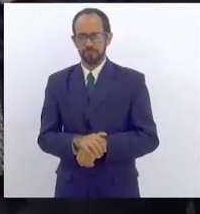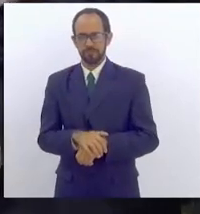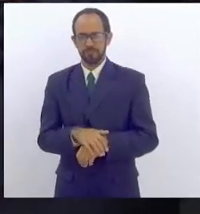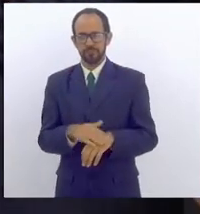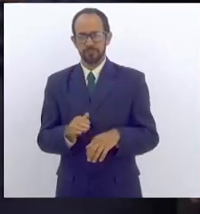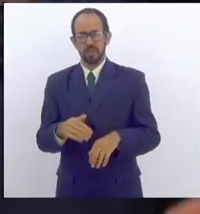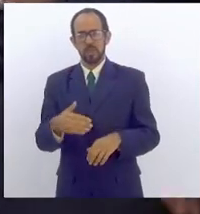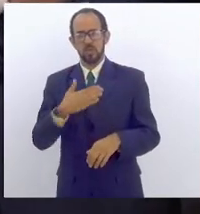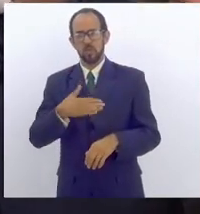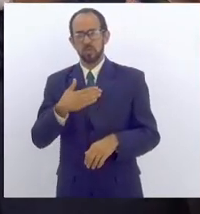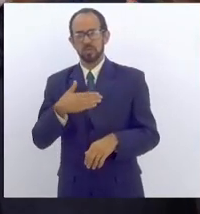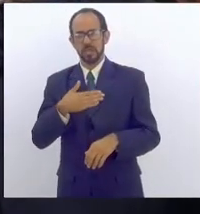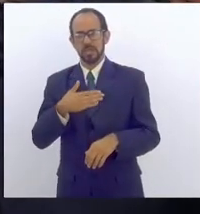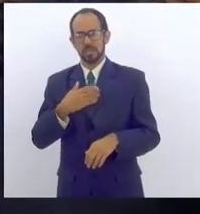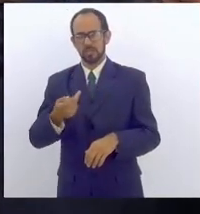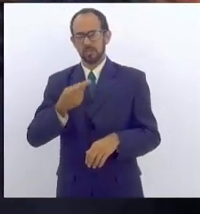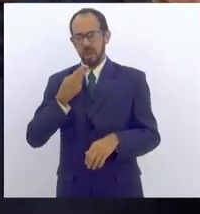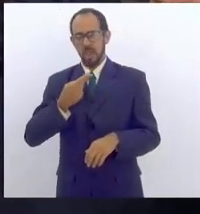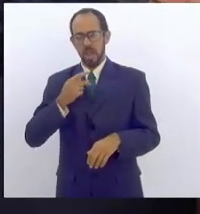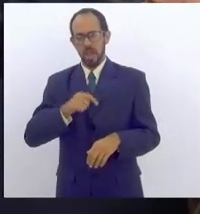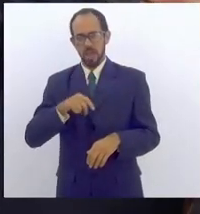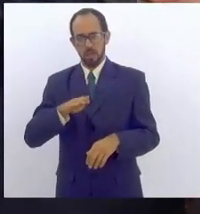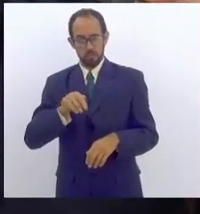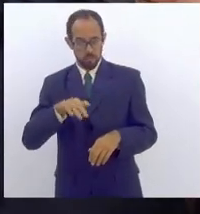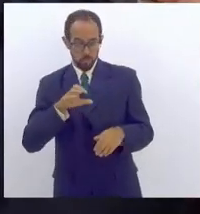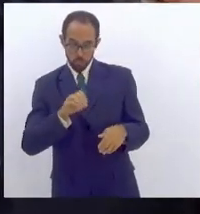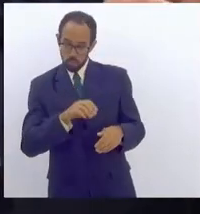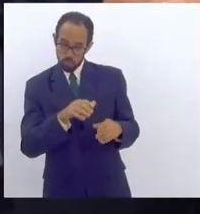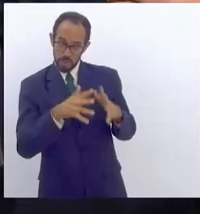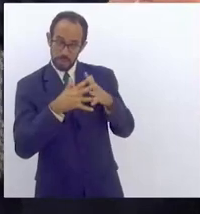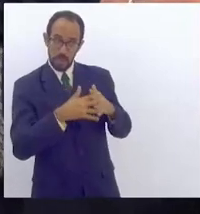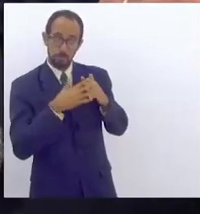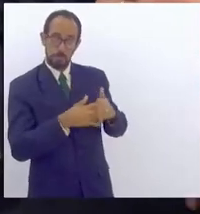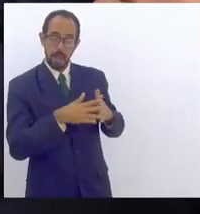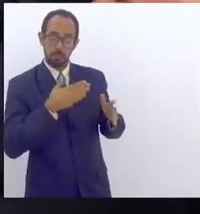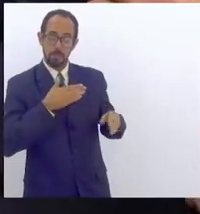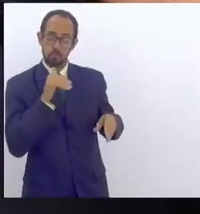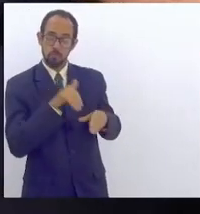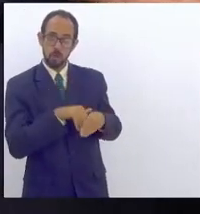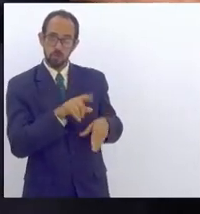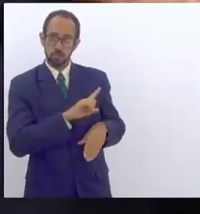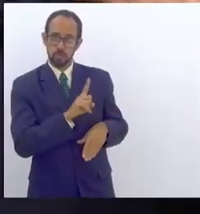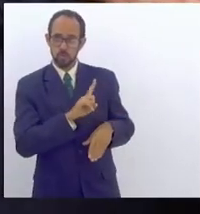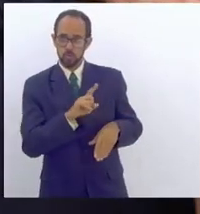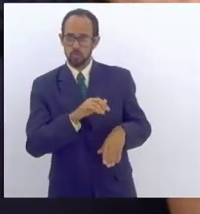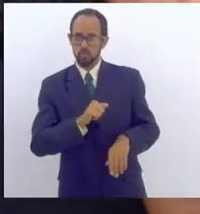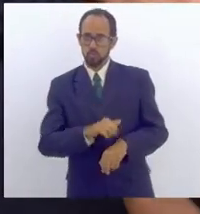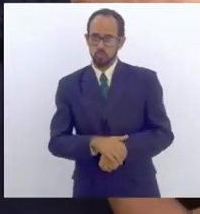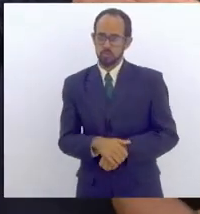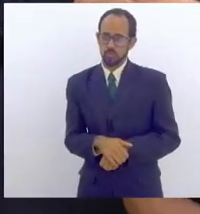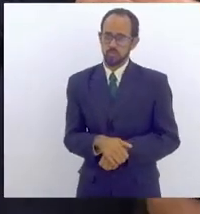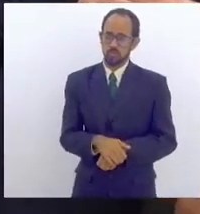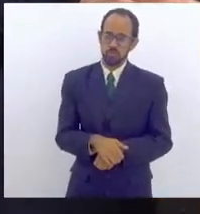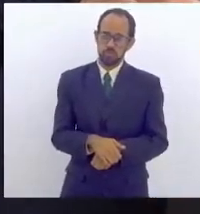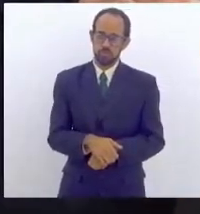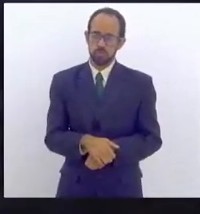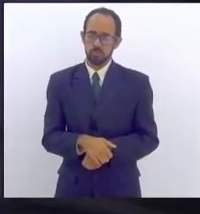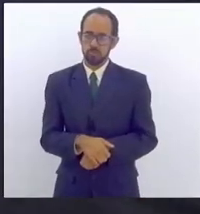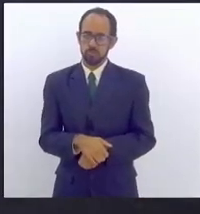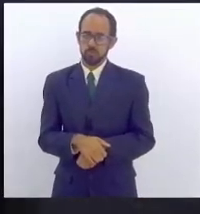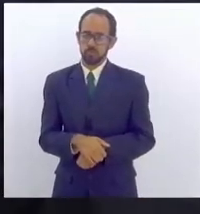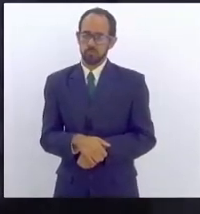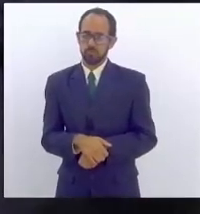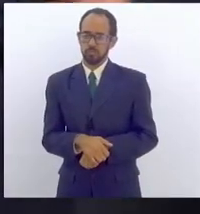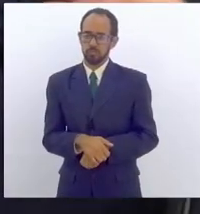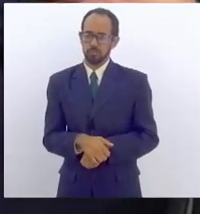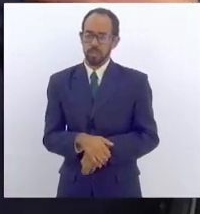Bacelar, Bruno Dauari, você não vai atrapalhar meu voto, não. Eu quero dizer que a moeda